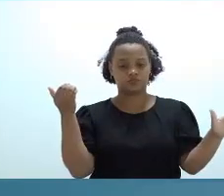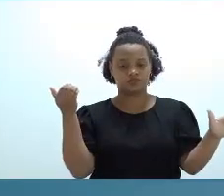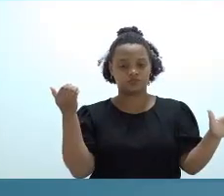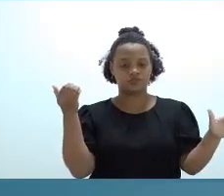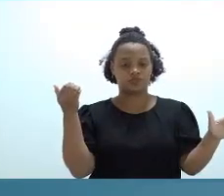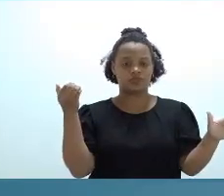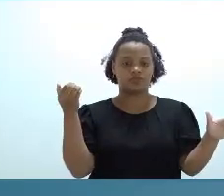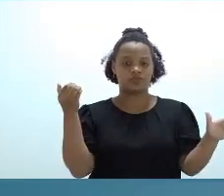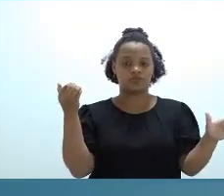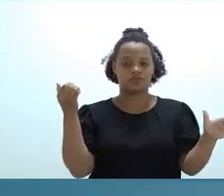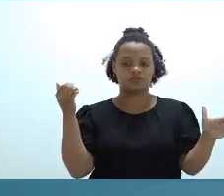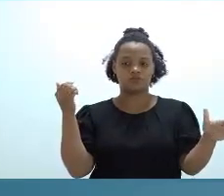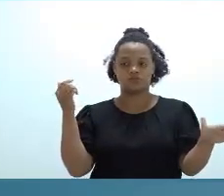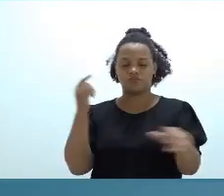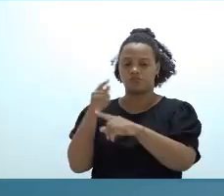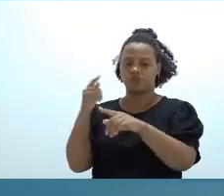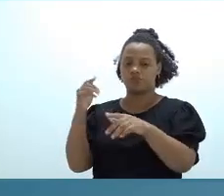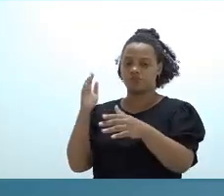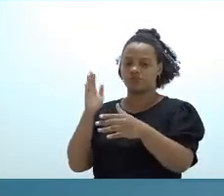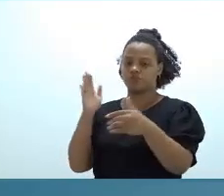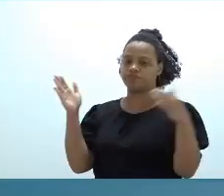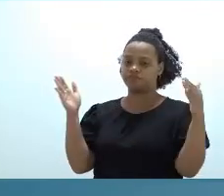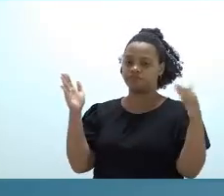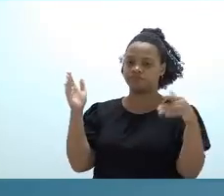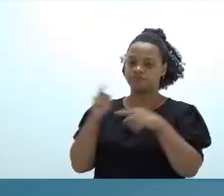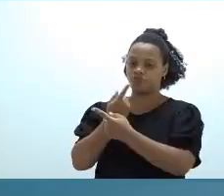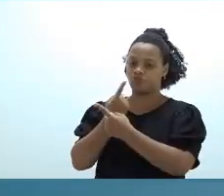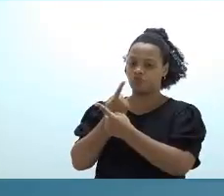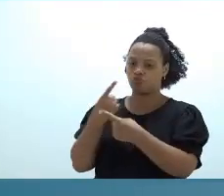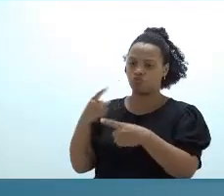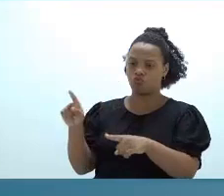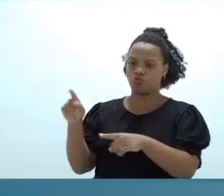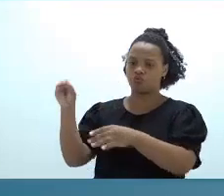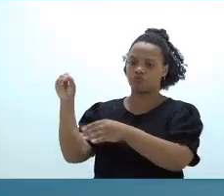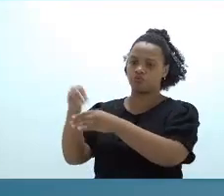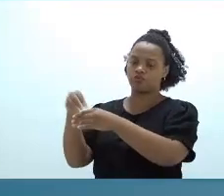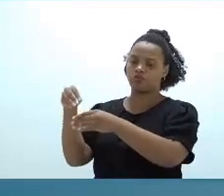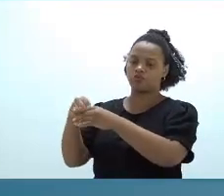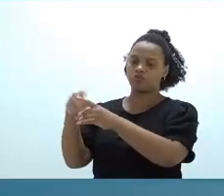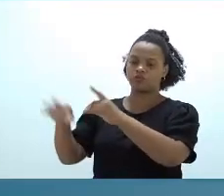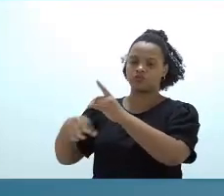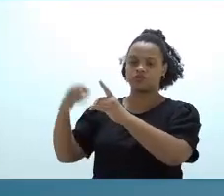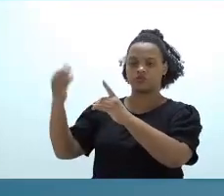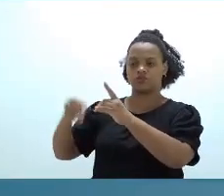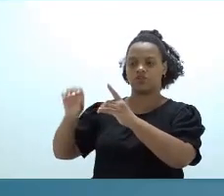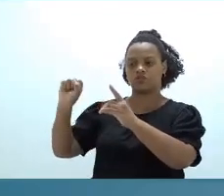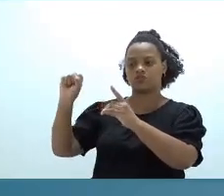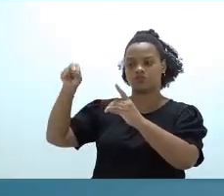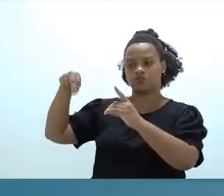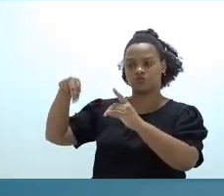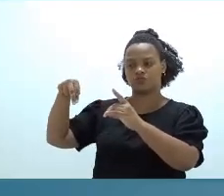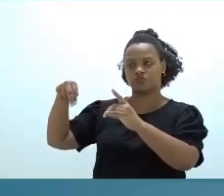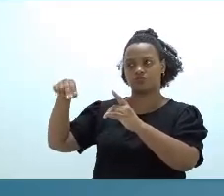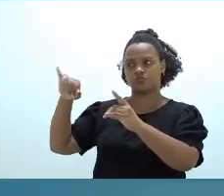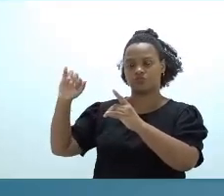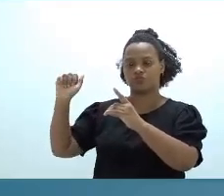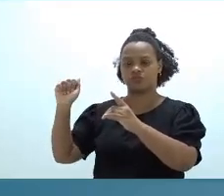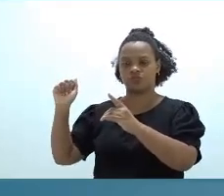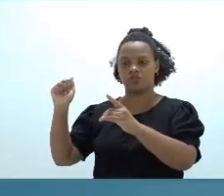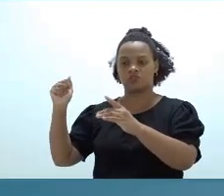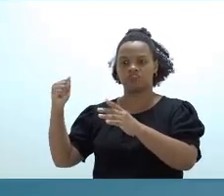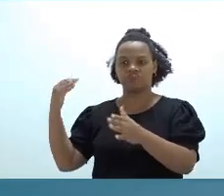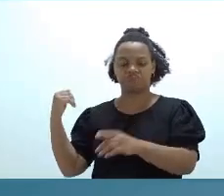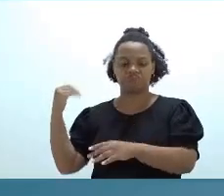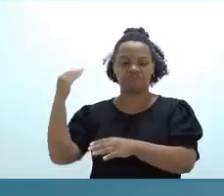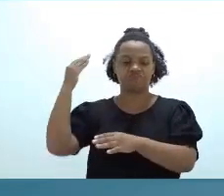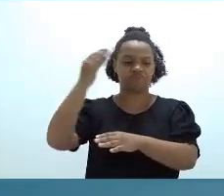da saudosa desembargadora Sônia Parente, que enfrentou todos os pontos